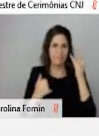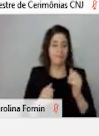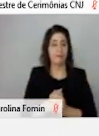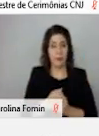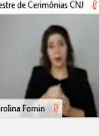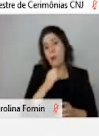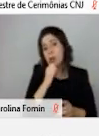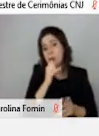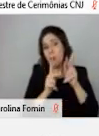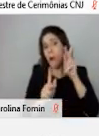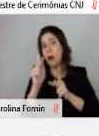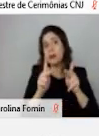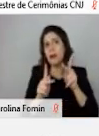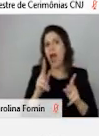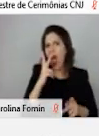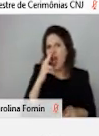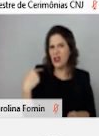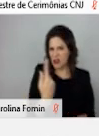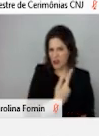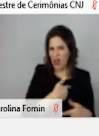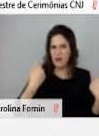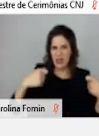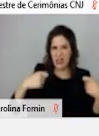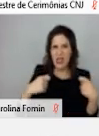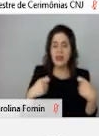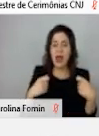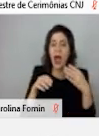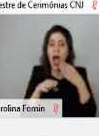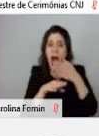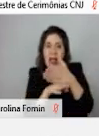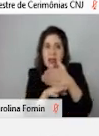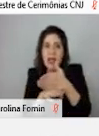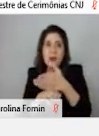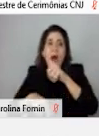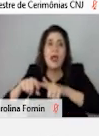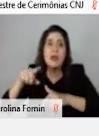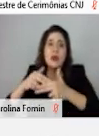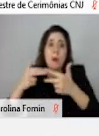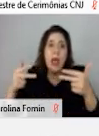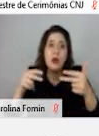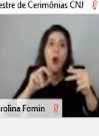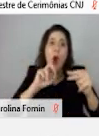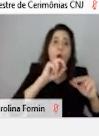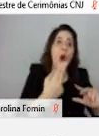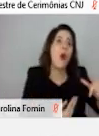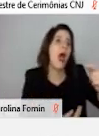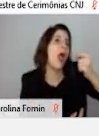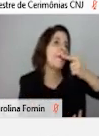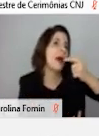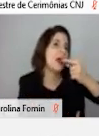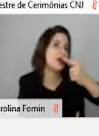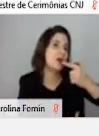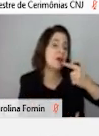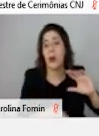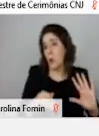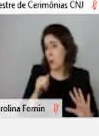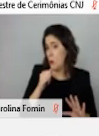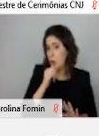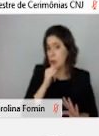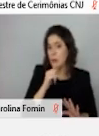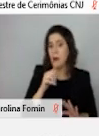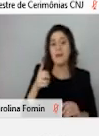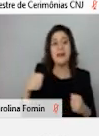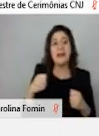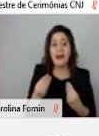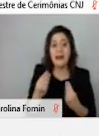trabalhar com acesso à instrumentação e não acesso à medicação? Será que a gente vai ter que trabalhar sobre a banda do telefone celular